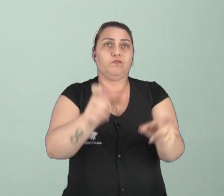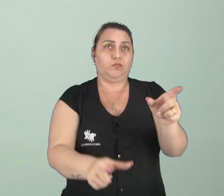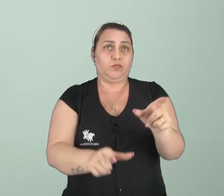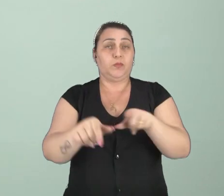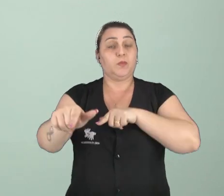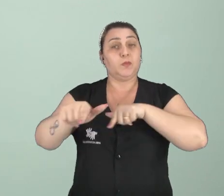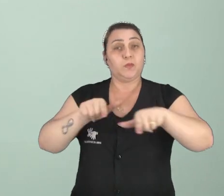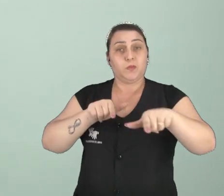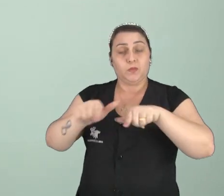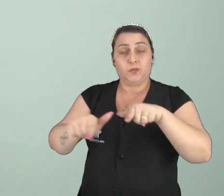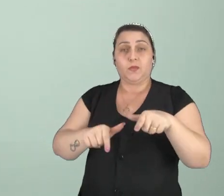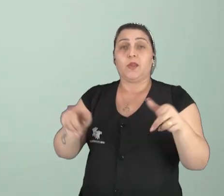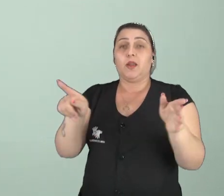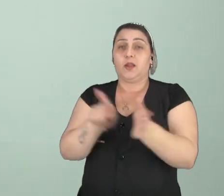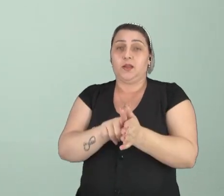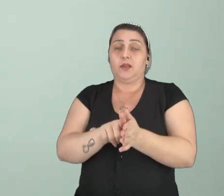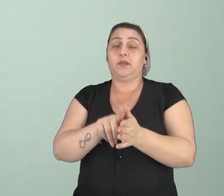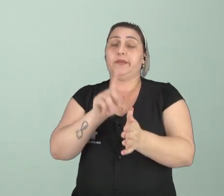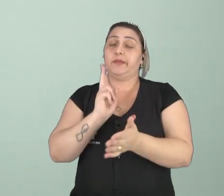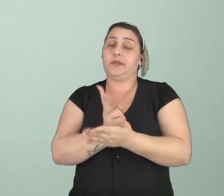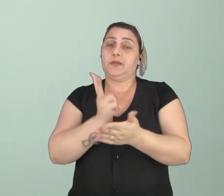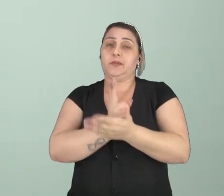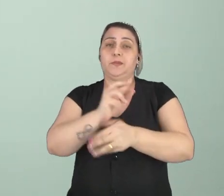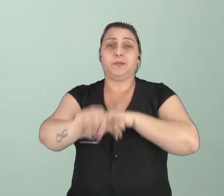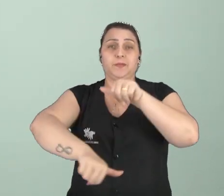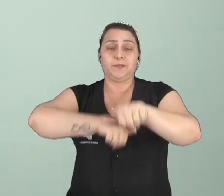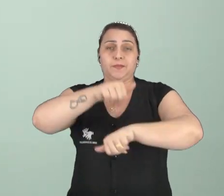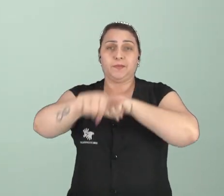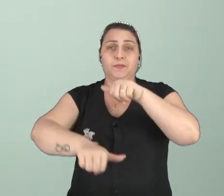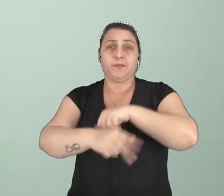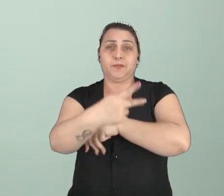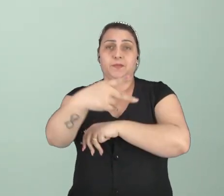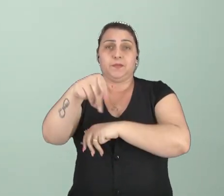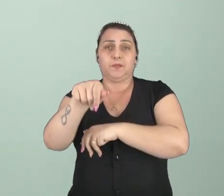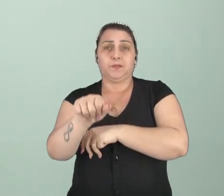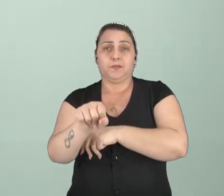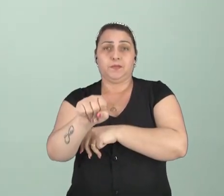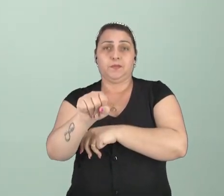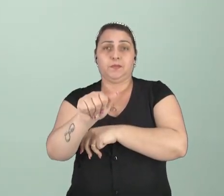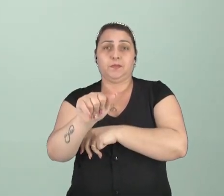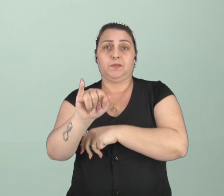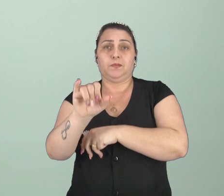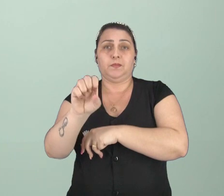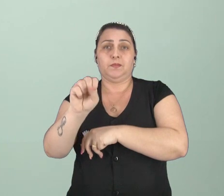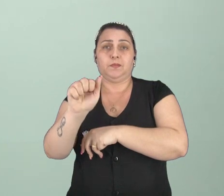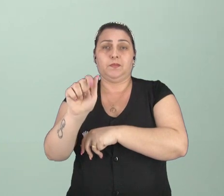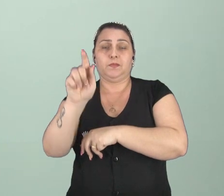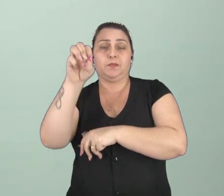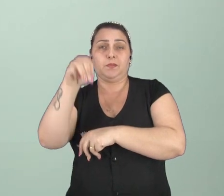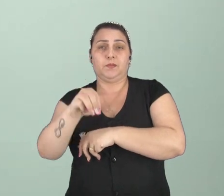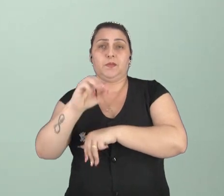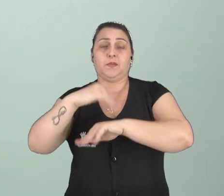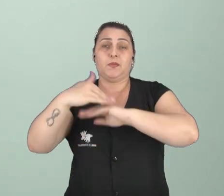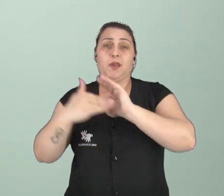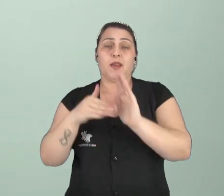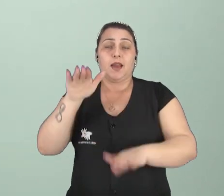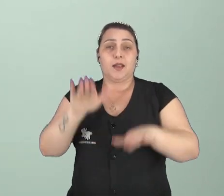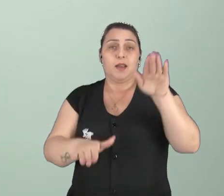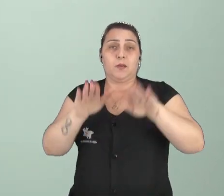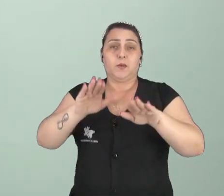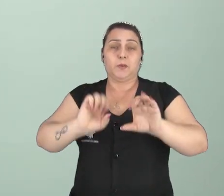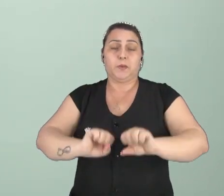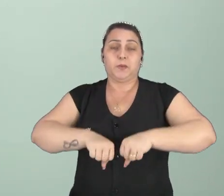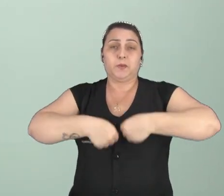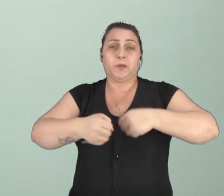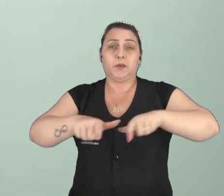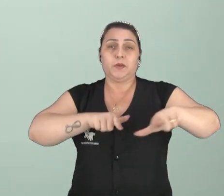o trabalho humano é quem modifica essas paisagens, é quem modifica a natureza. Então, tudo depende desse